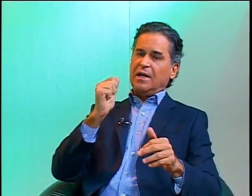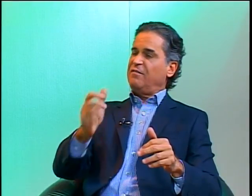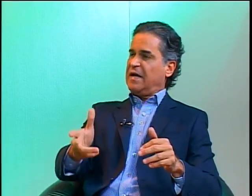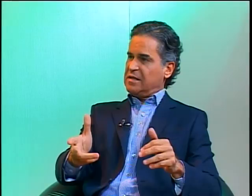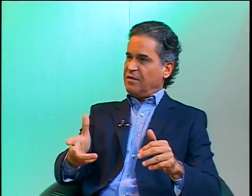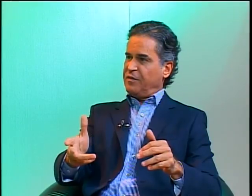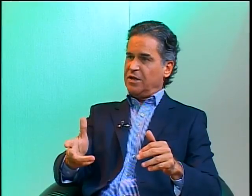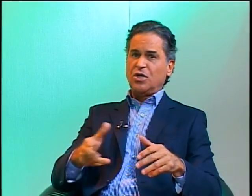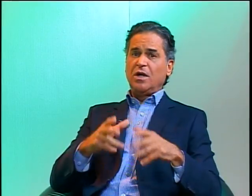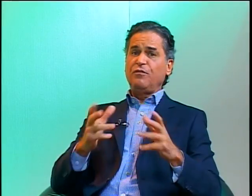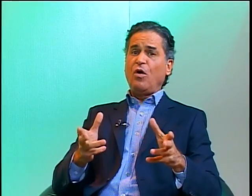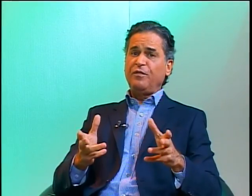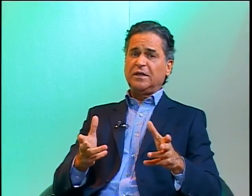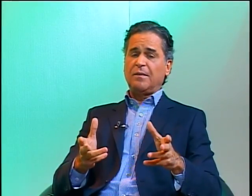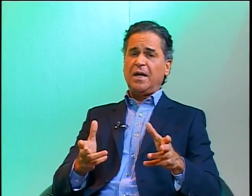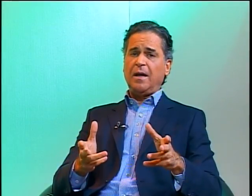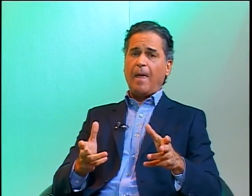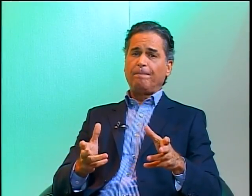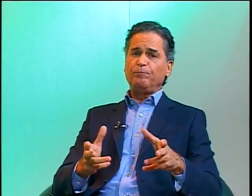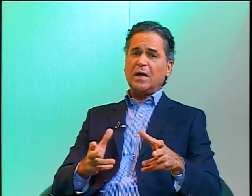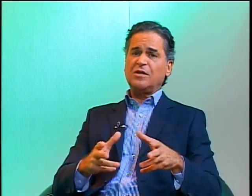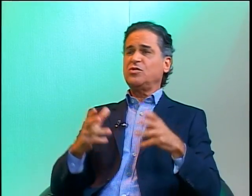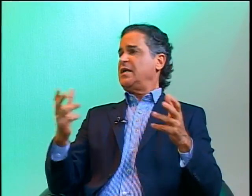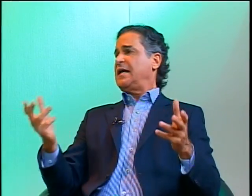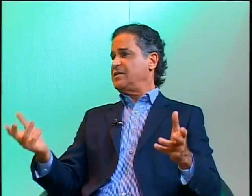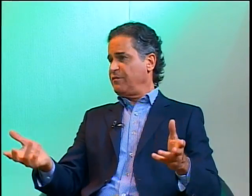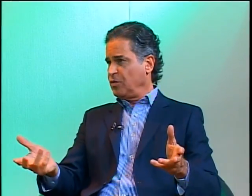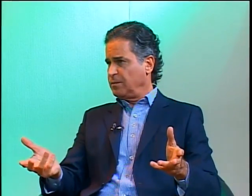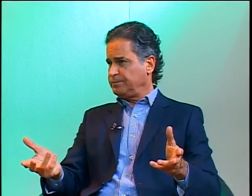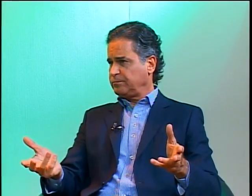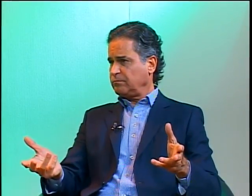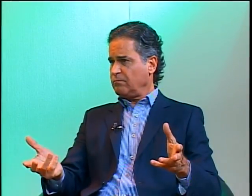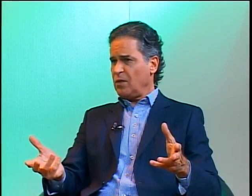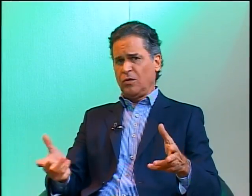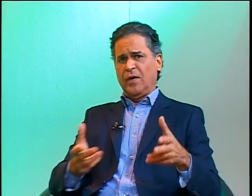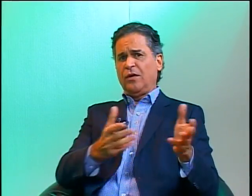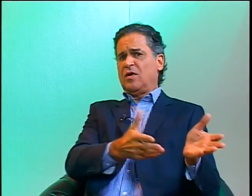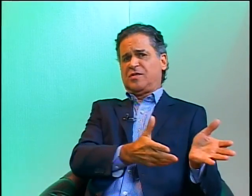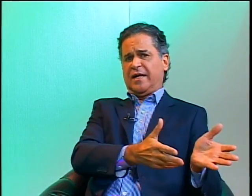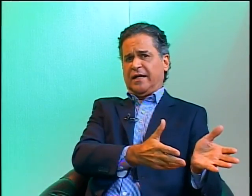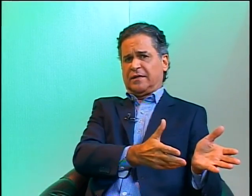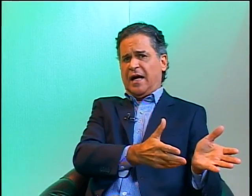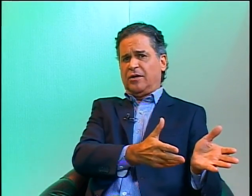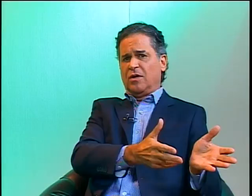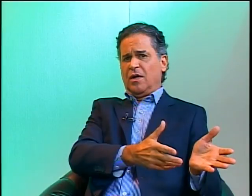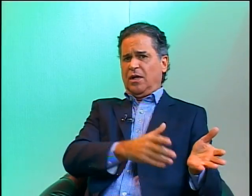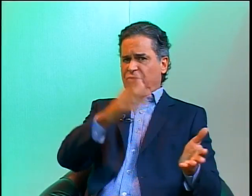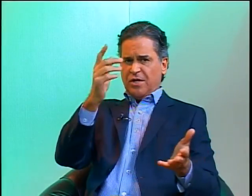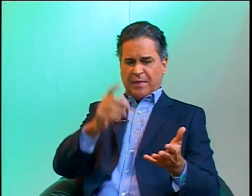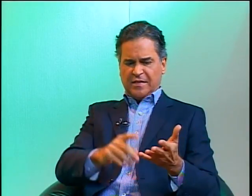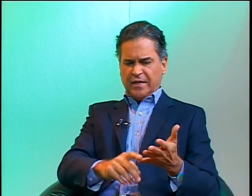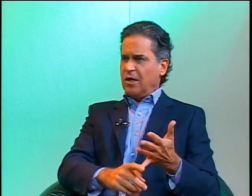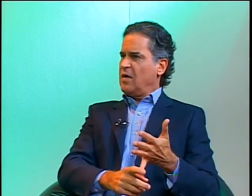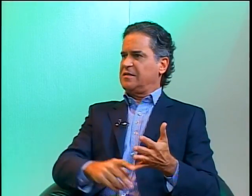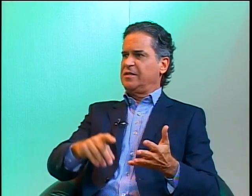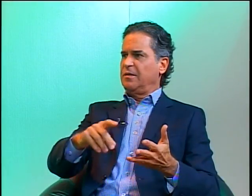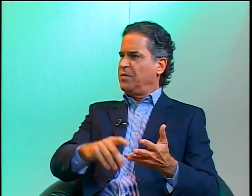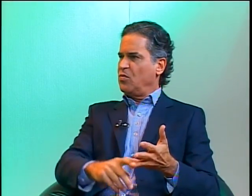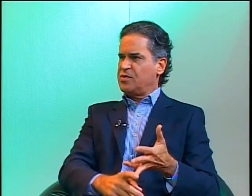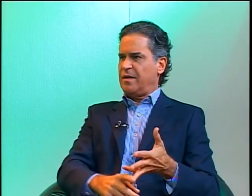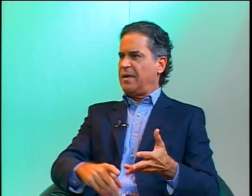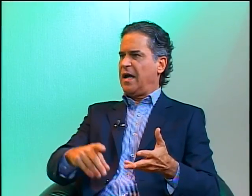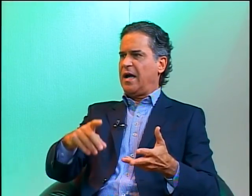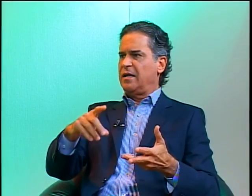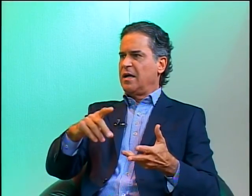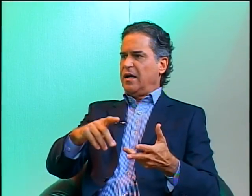sempre levadas à frente. E vou ouvir também a sociedade civil. Não é? Enquanto secretário, eu tinha parceria com a CIRP,